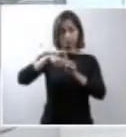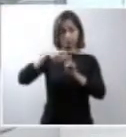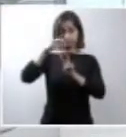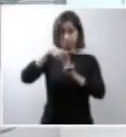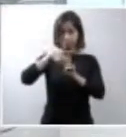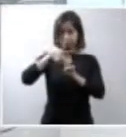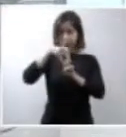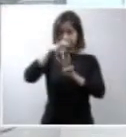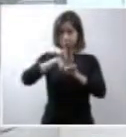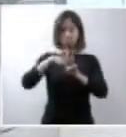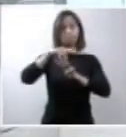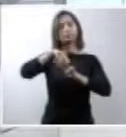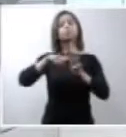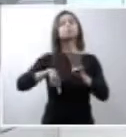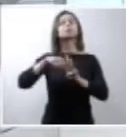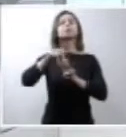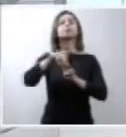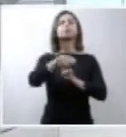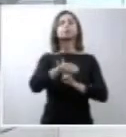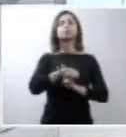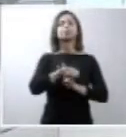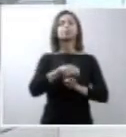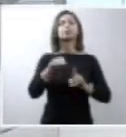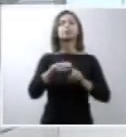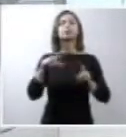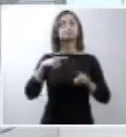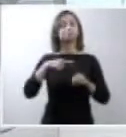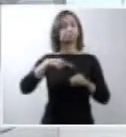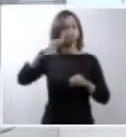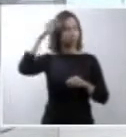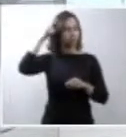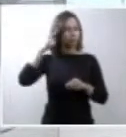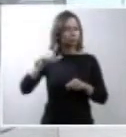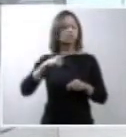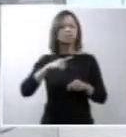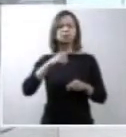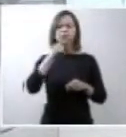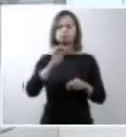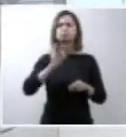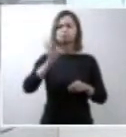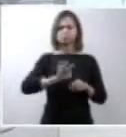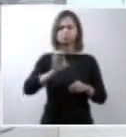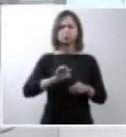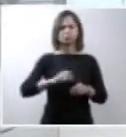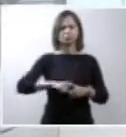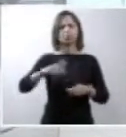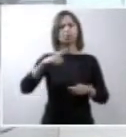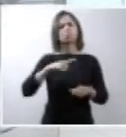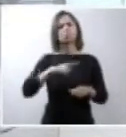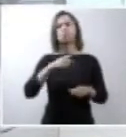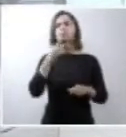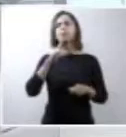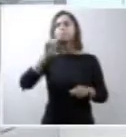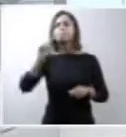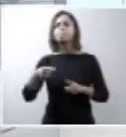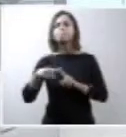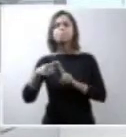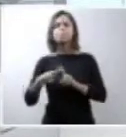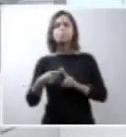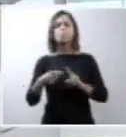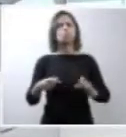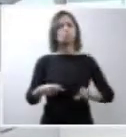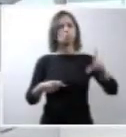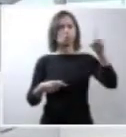A anencefalia tem uma prevalência alta, 1 para 1.000 nascidos, e é 4 vezes maior no sexo